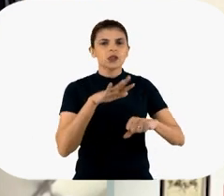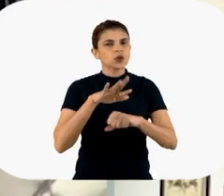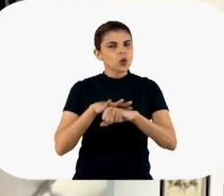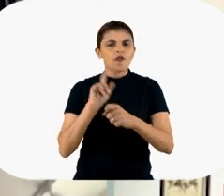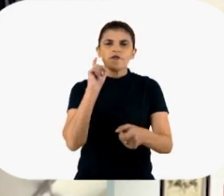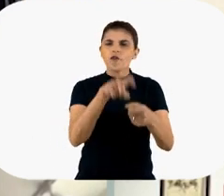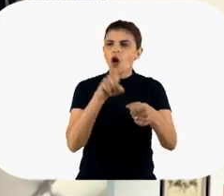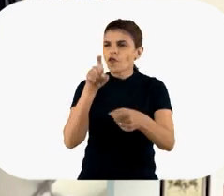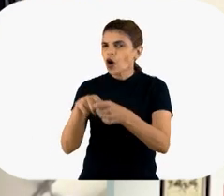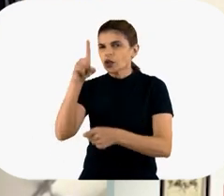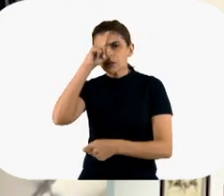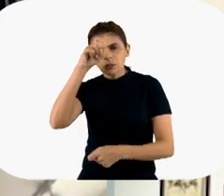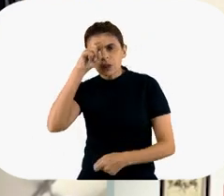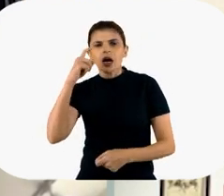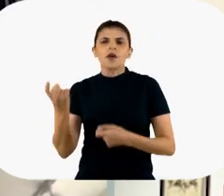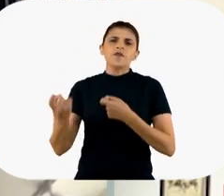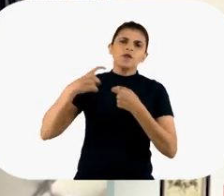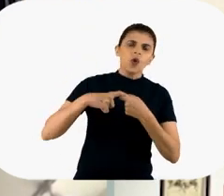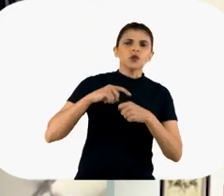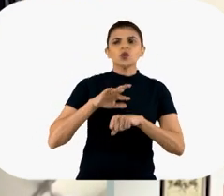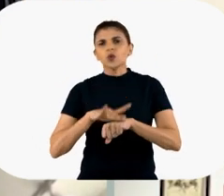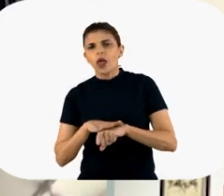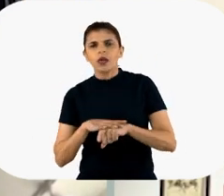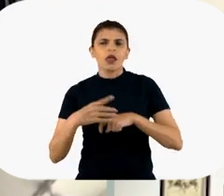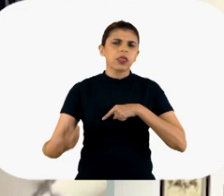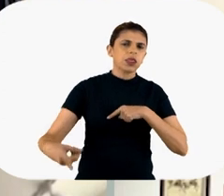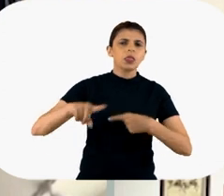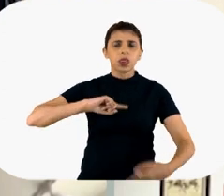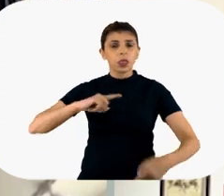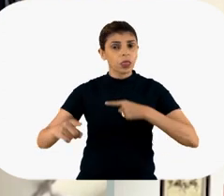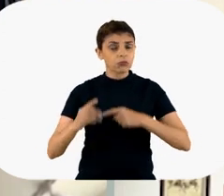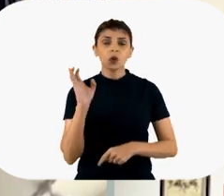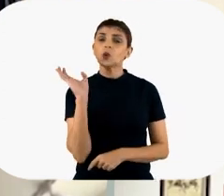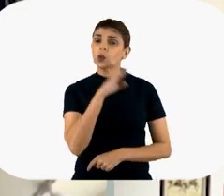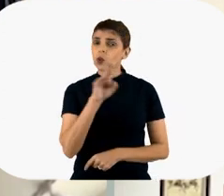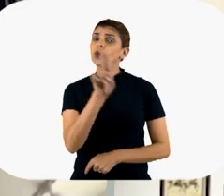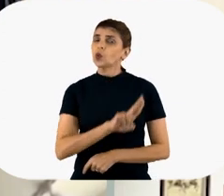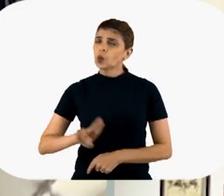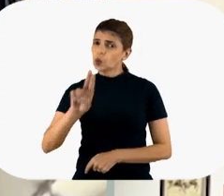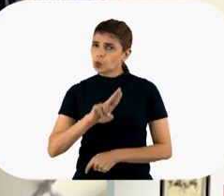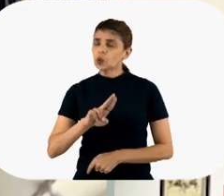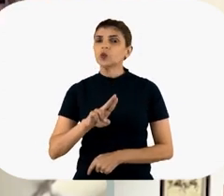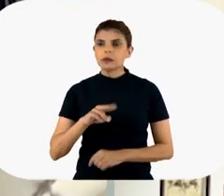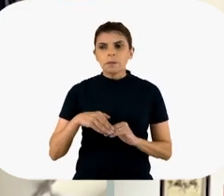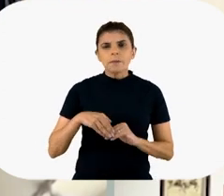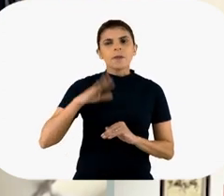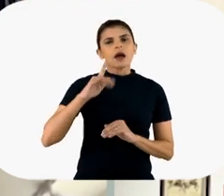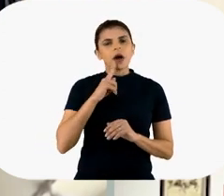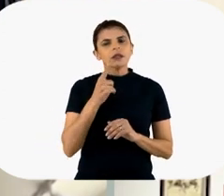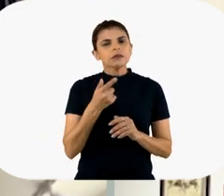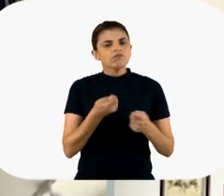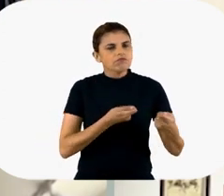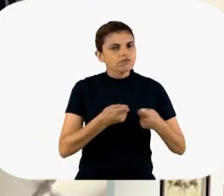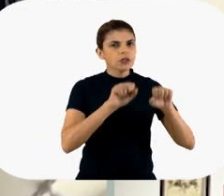voltando nos prontos-socorros e reincidindo. Então, assim, De repente a gente começa a usar um pouquinho mais a não invasiva, mas